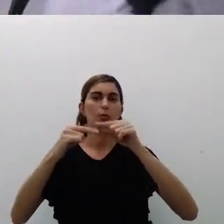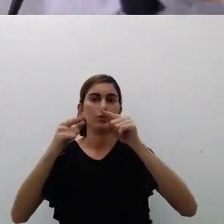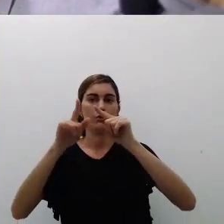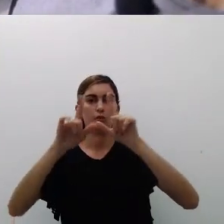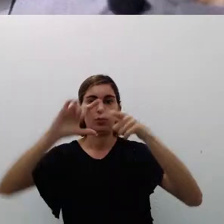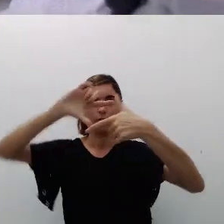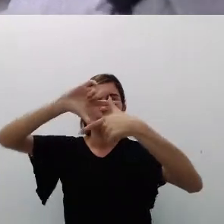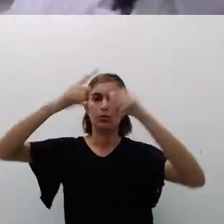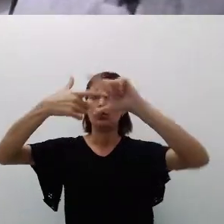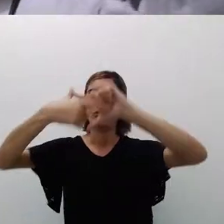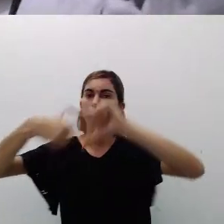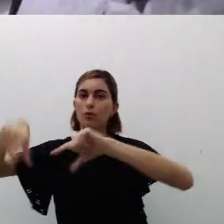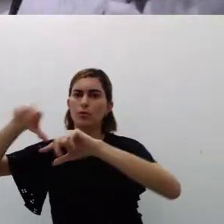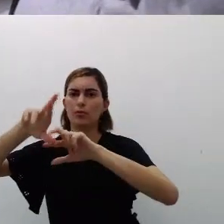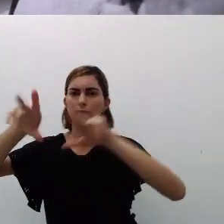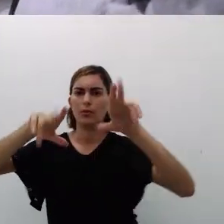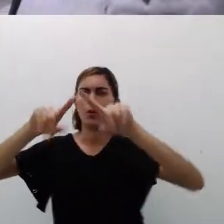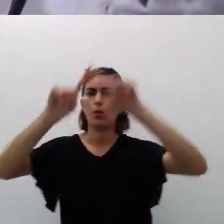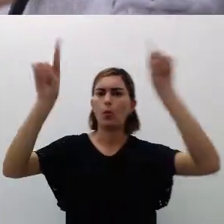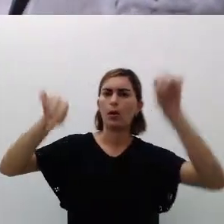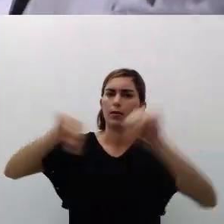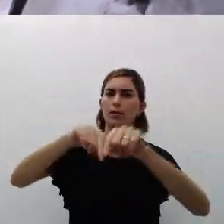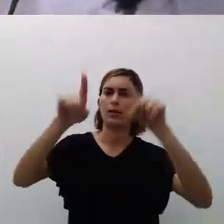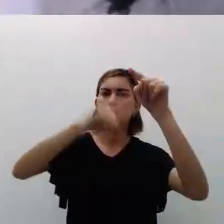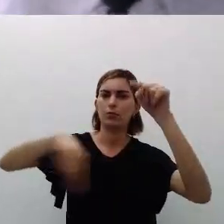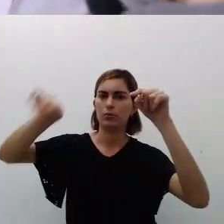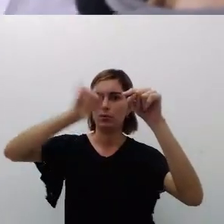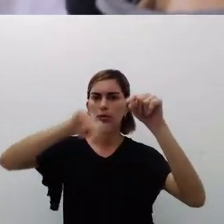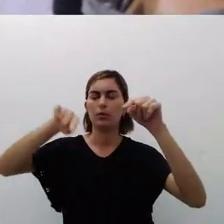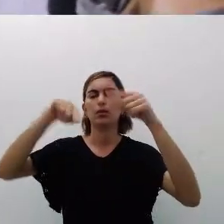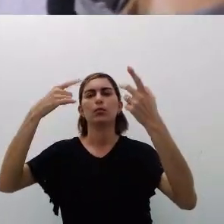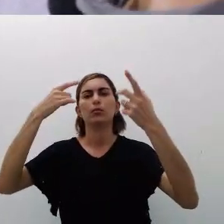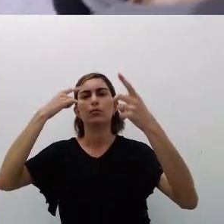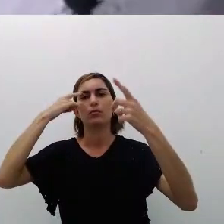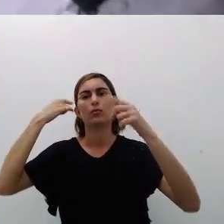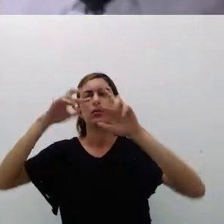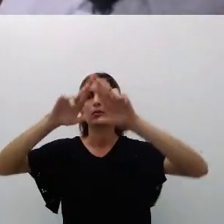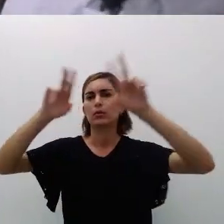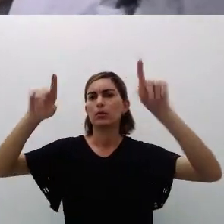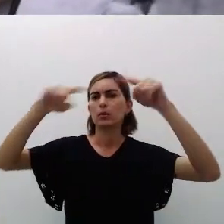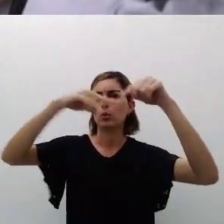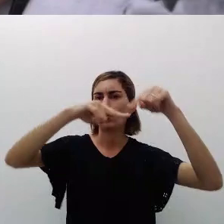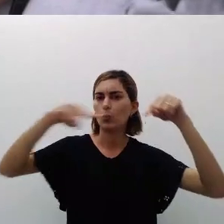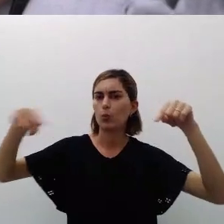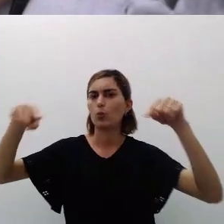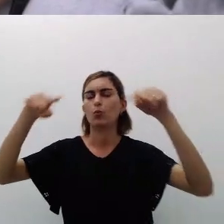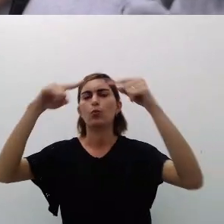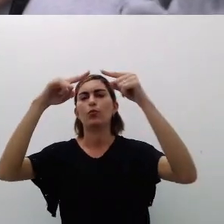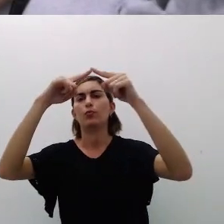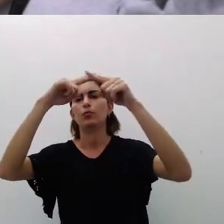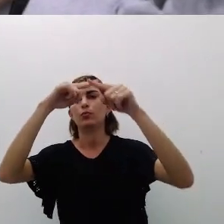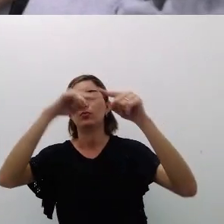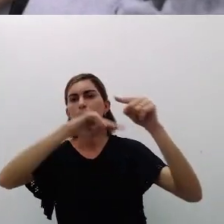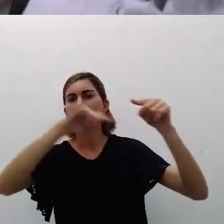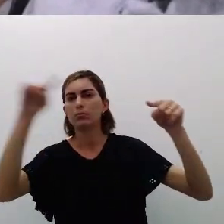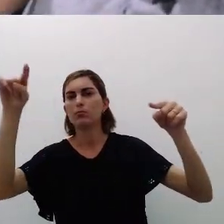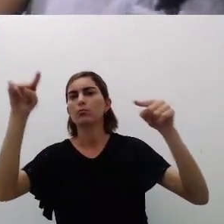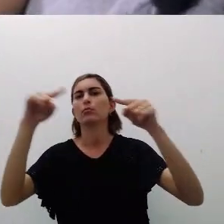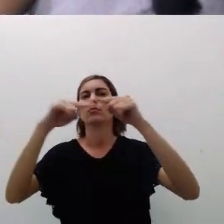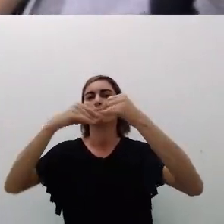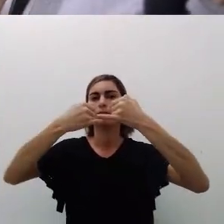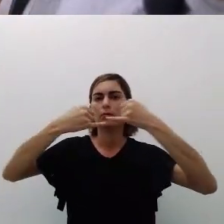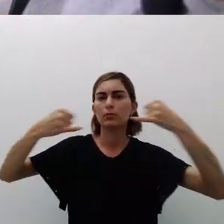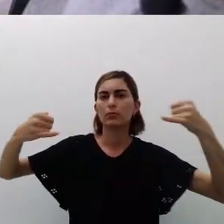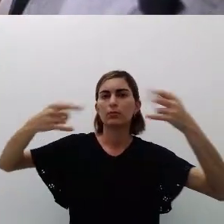círculos, formas curvilíneas, mais retilíneas também. E aí a gente percebe mais uma vez a altura da